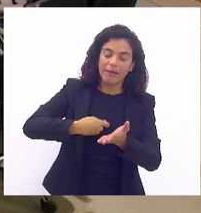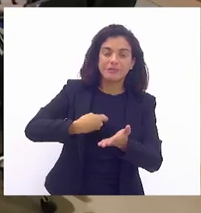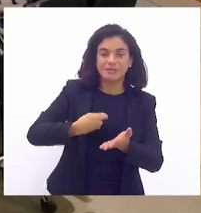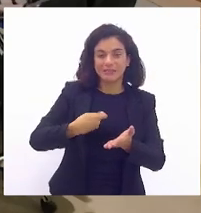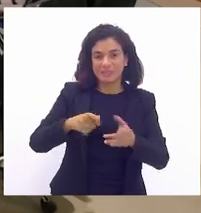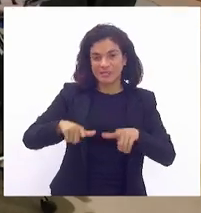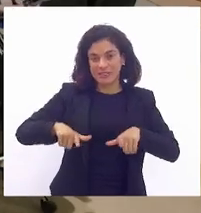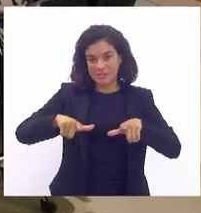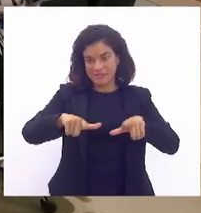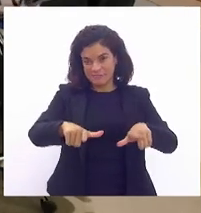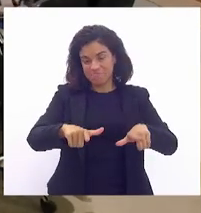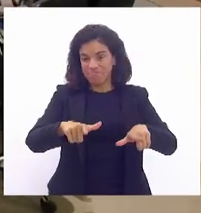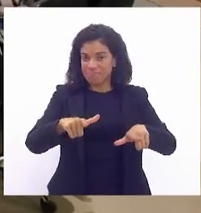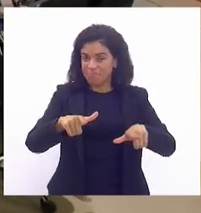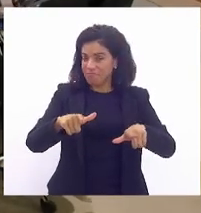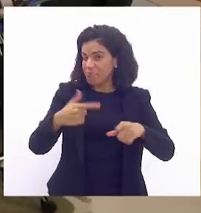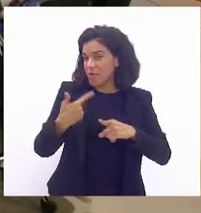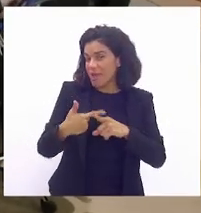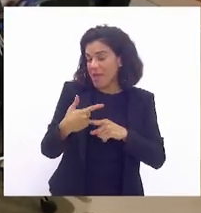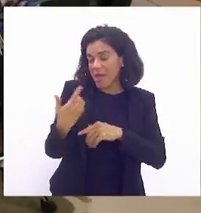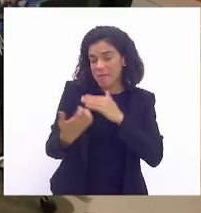que ela possa